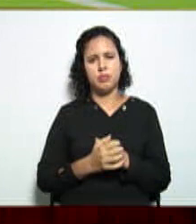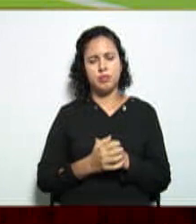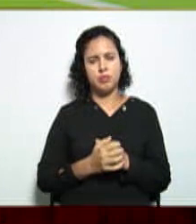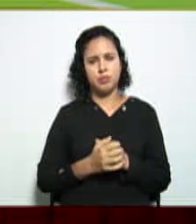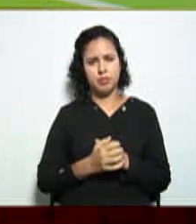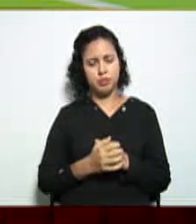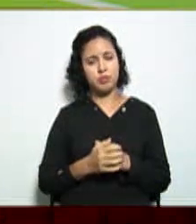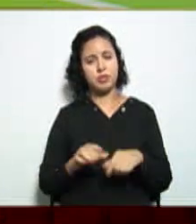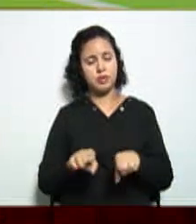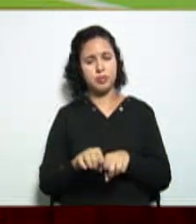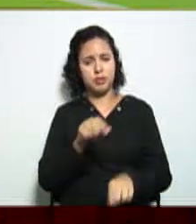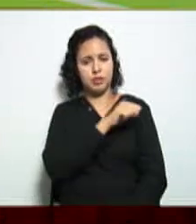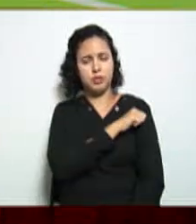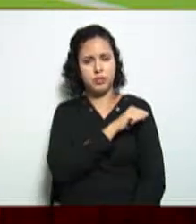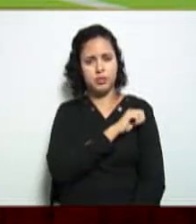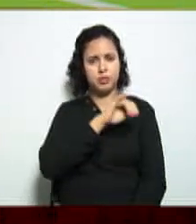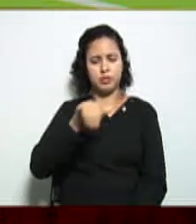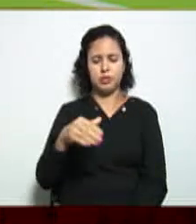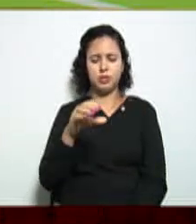Joeverson.